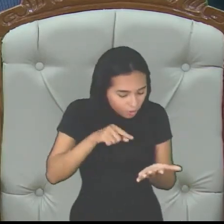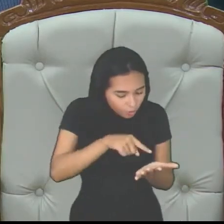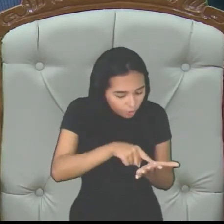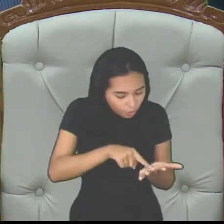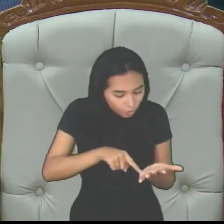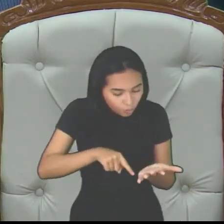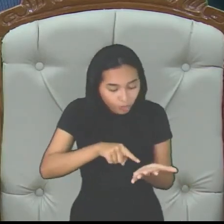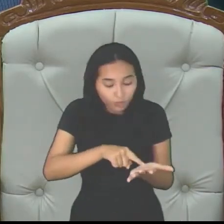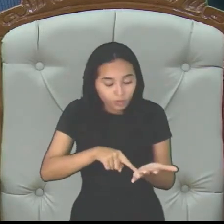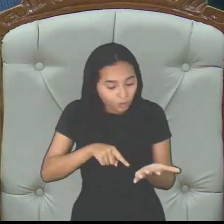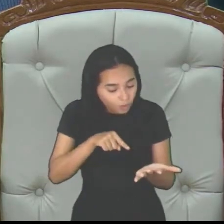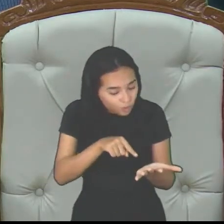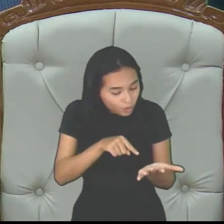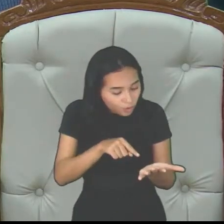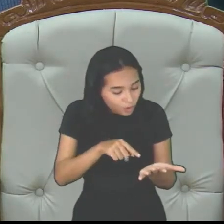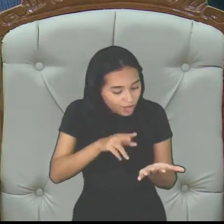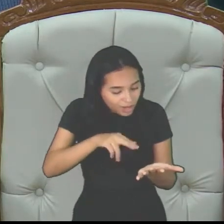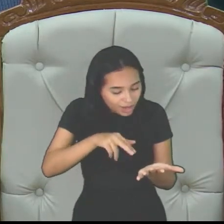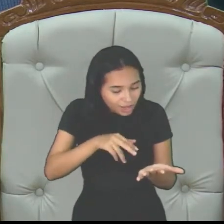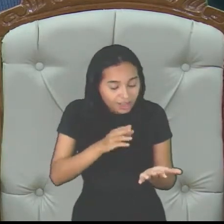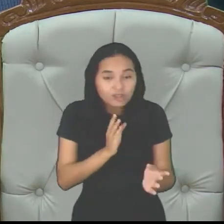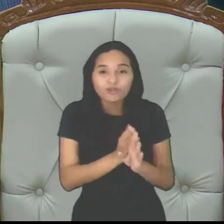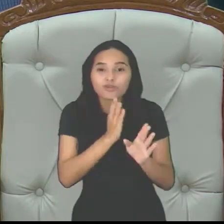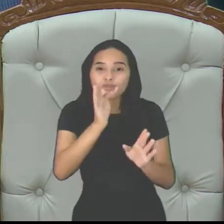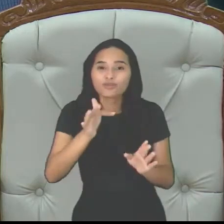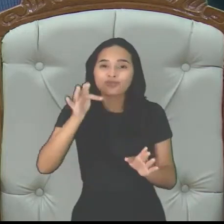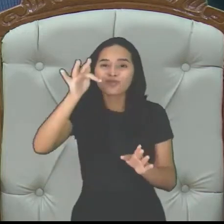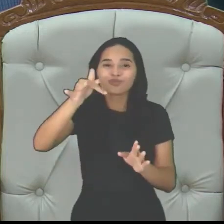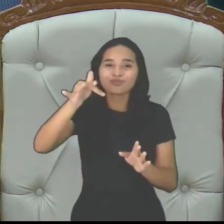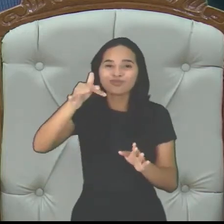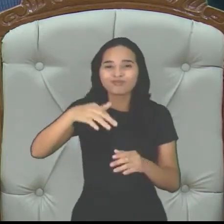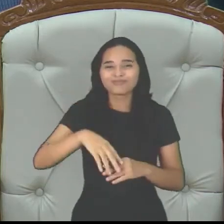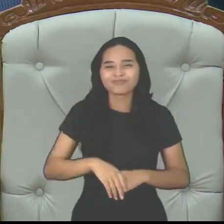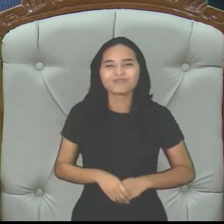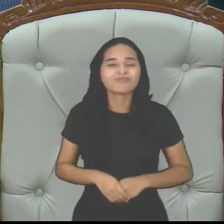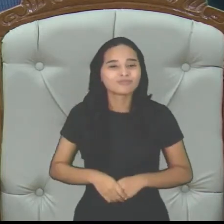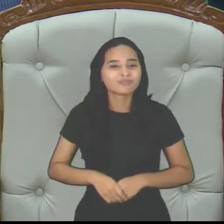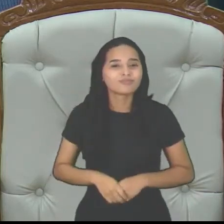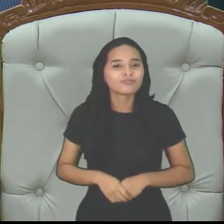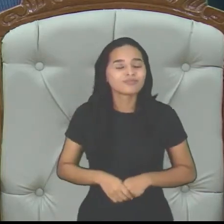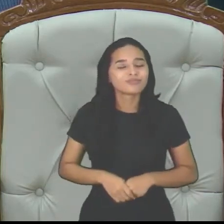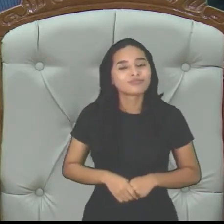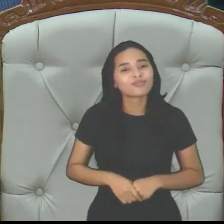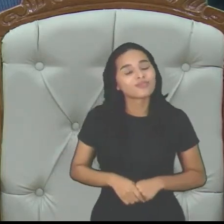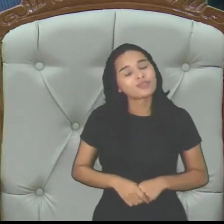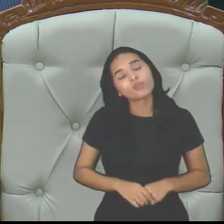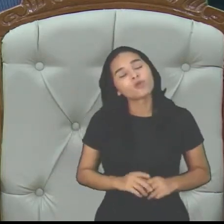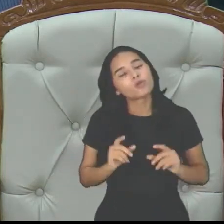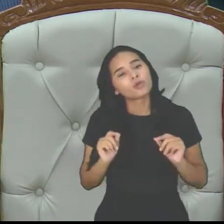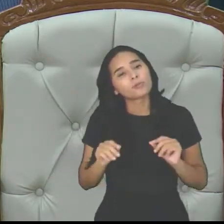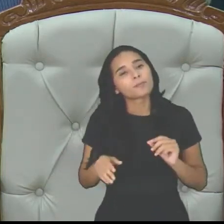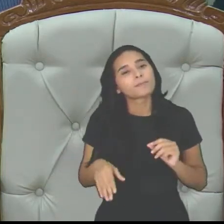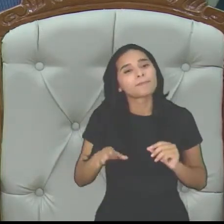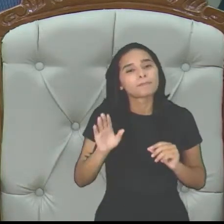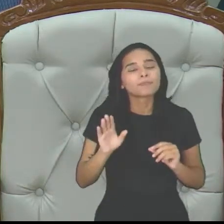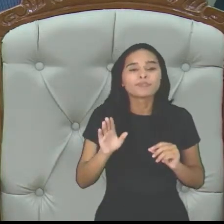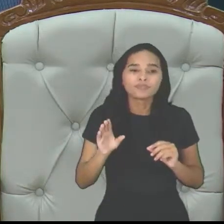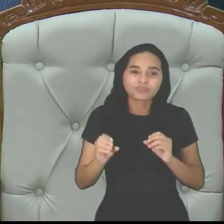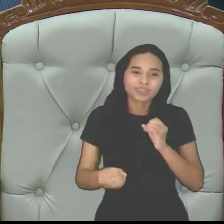vão descobrir o futuro das pessoas. O que é que eles fazem mais? Eles criaram